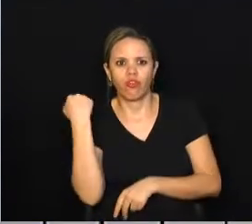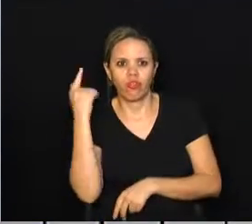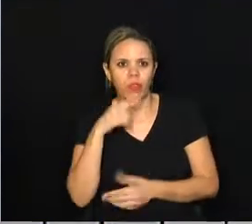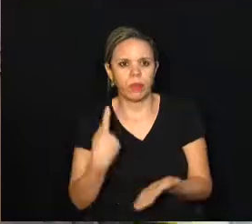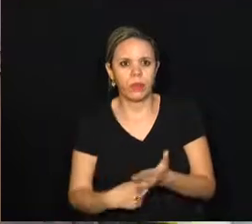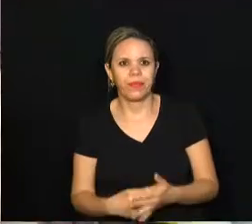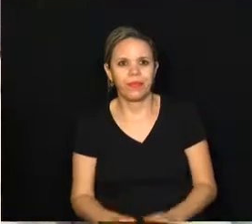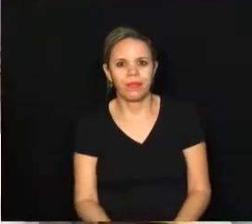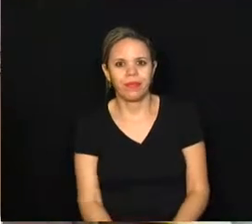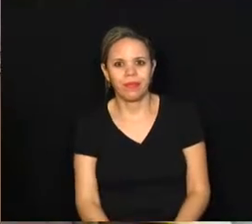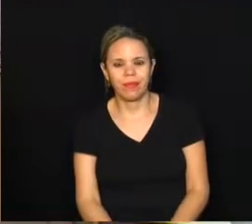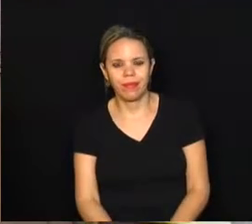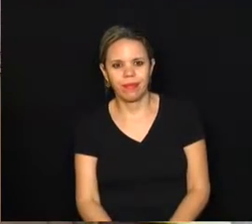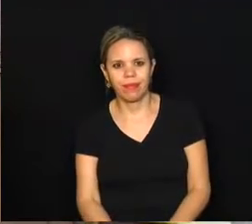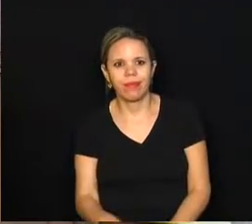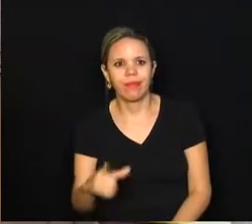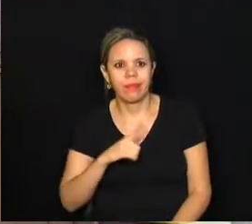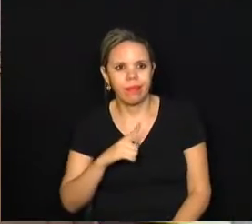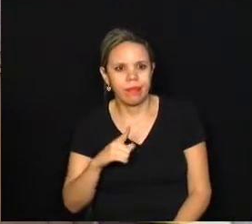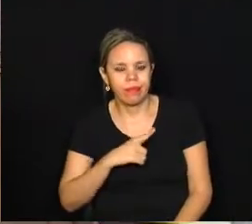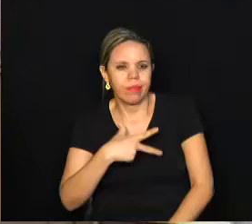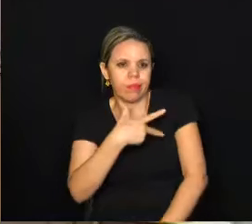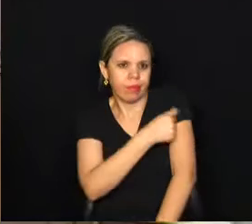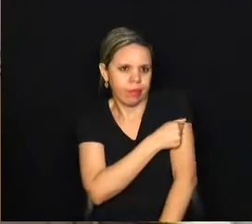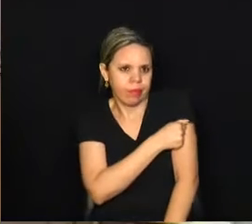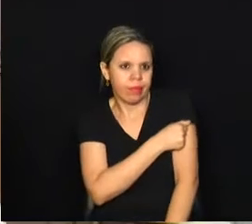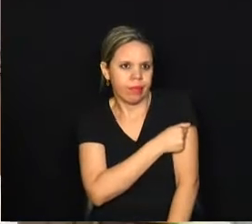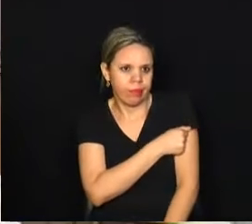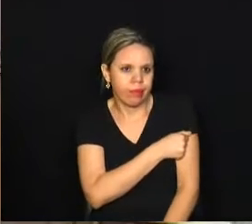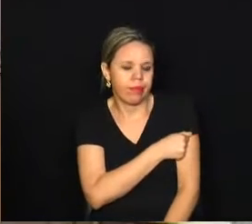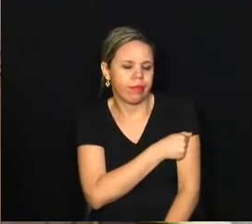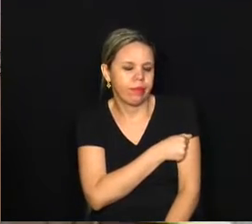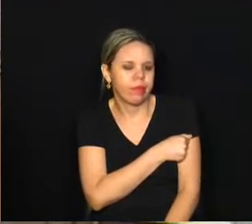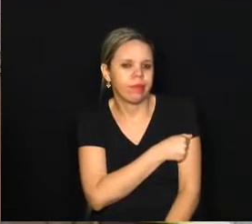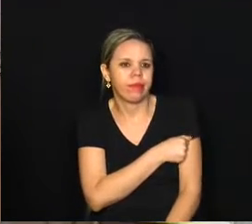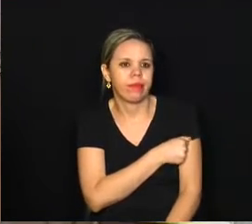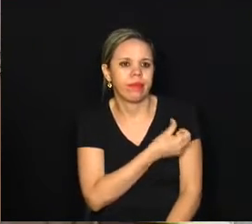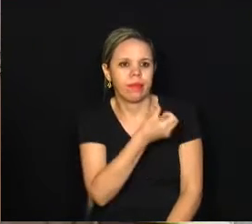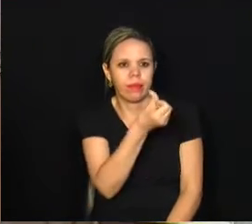agendou. Nós teremos a vacinação em